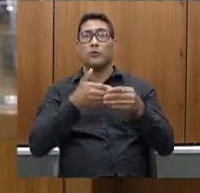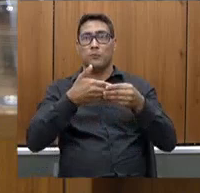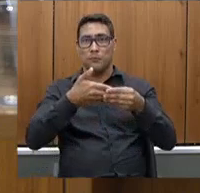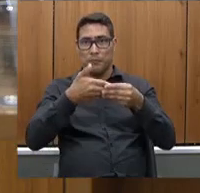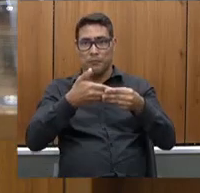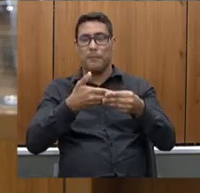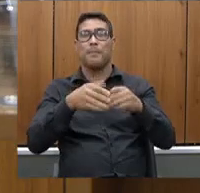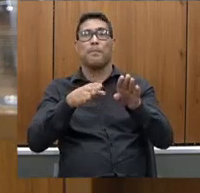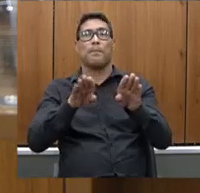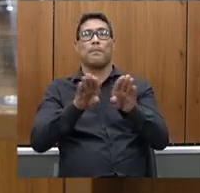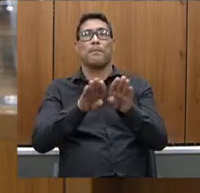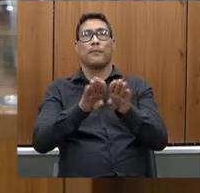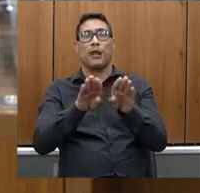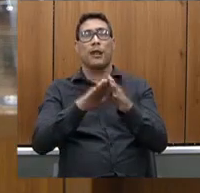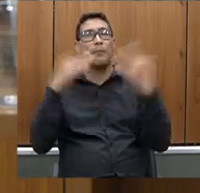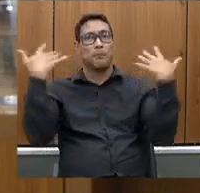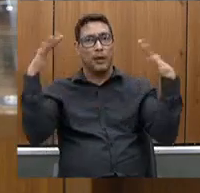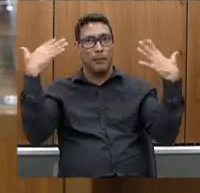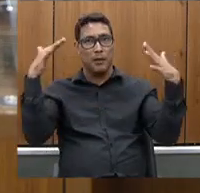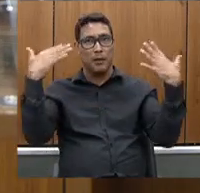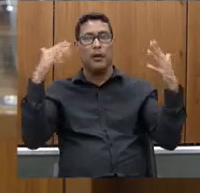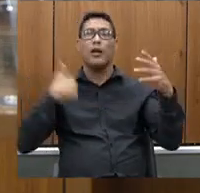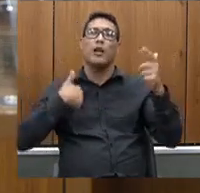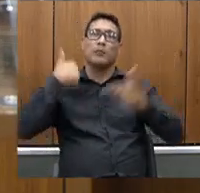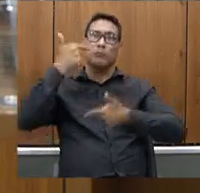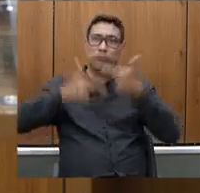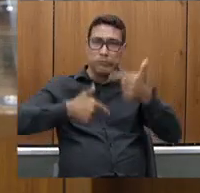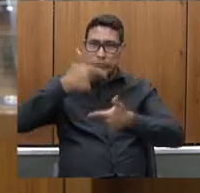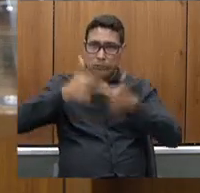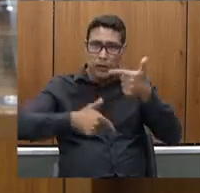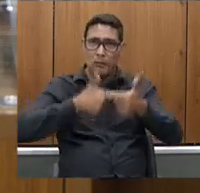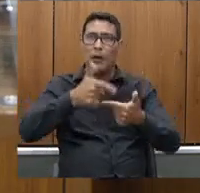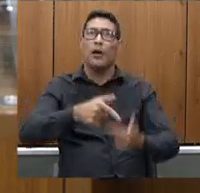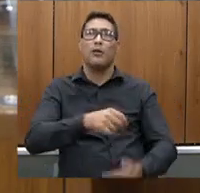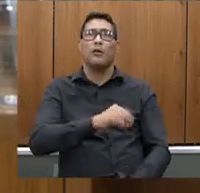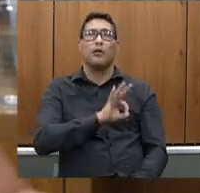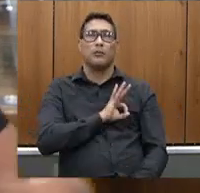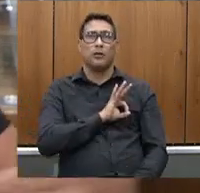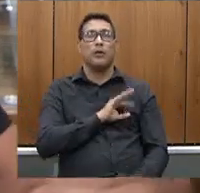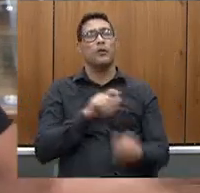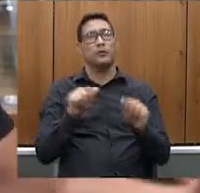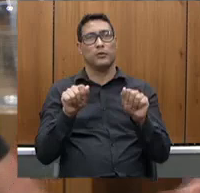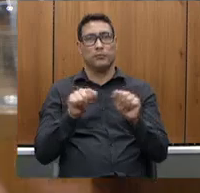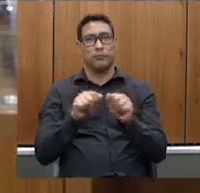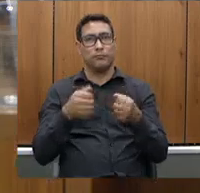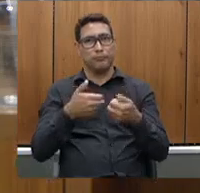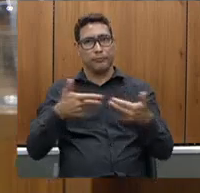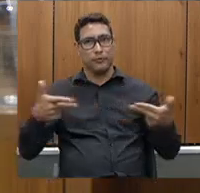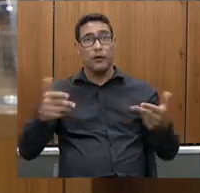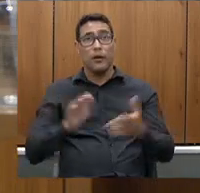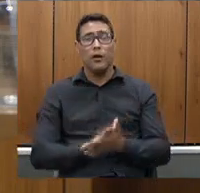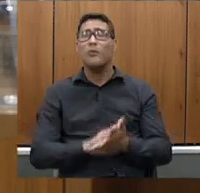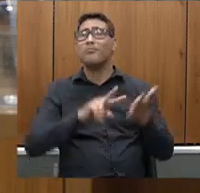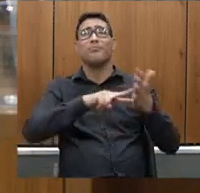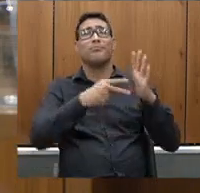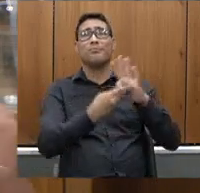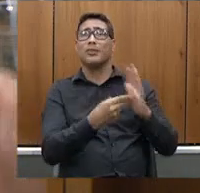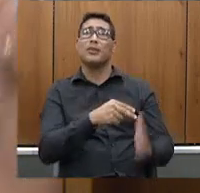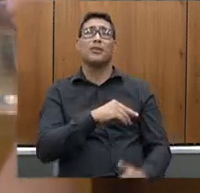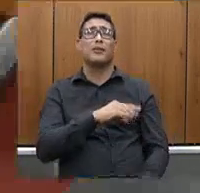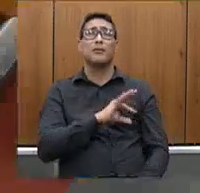e parabenizar pelo trabalho que a polícia militar tem feito o que significa Polícia Militar